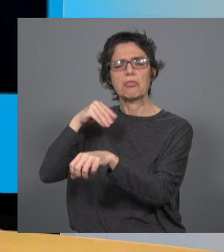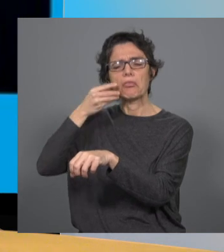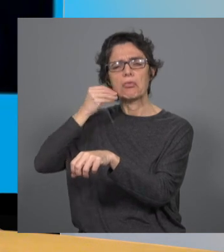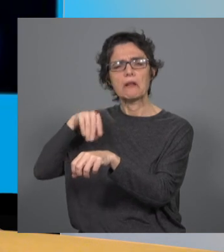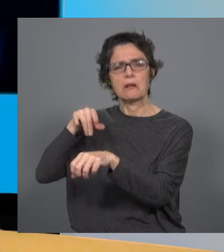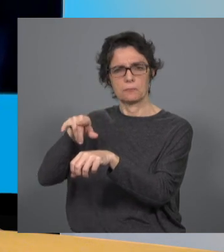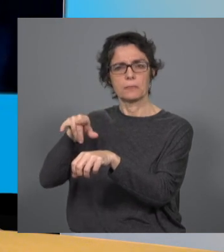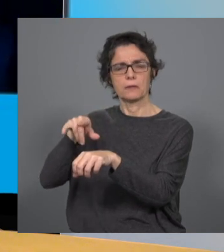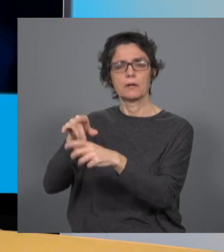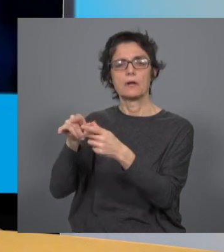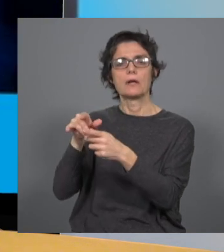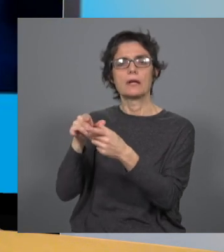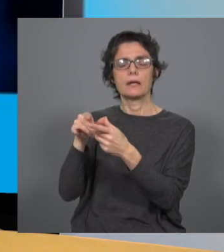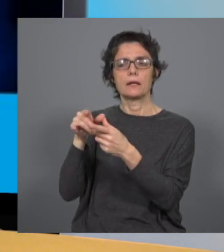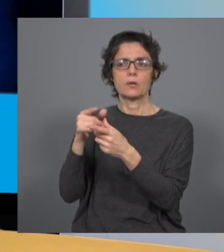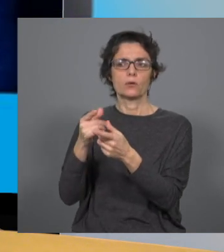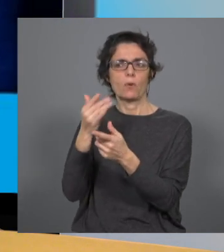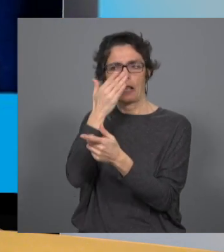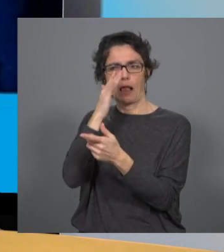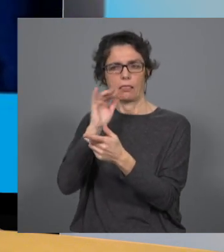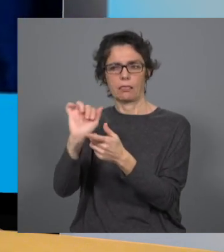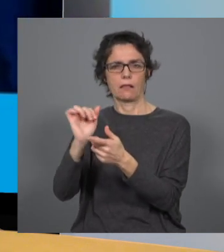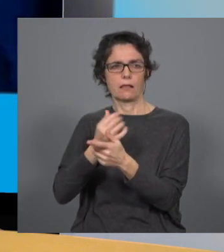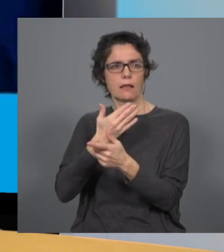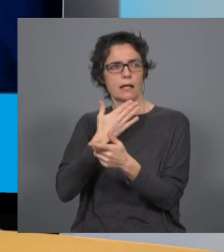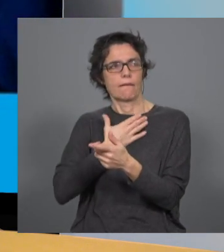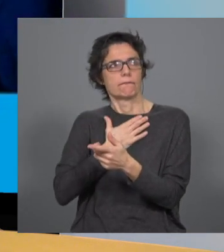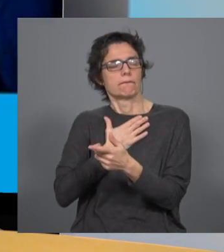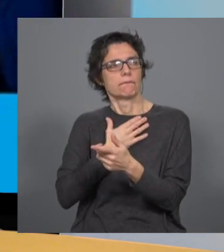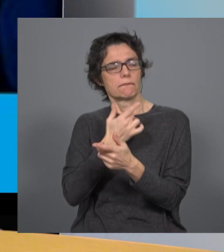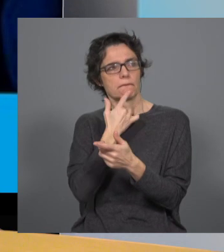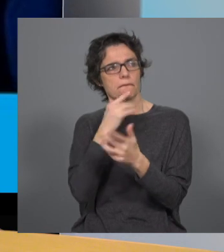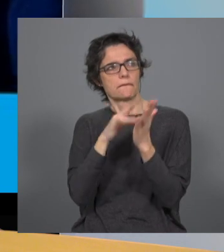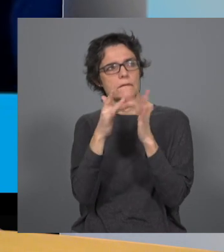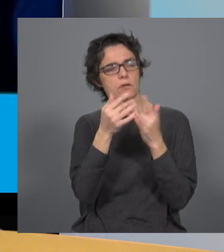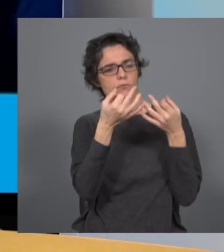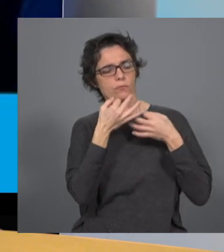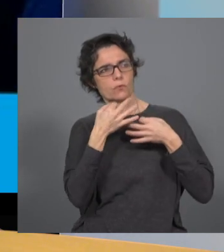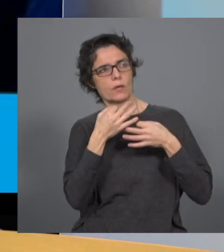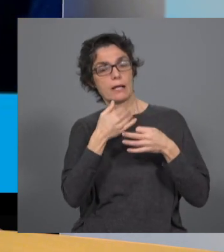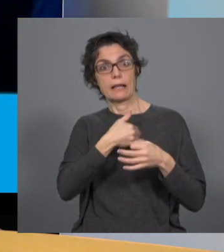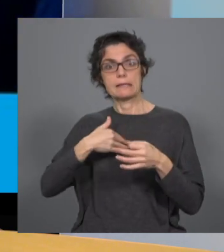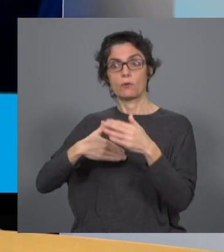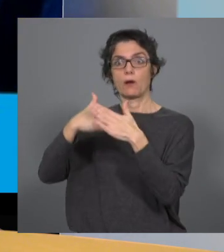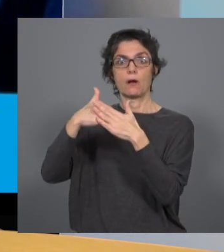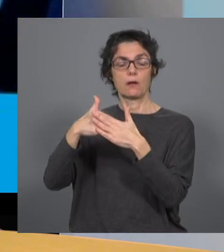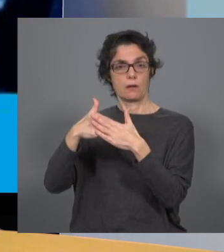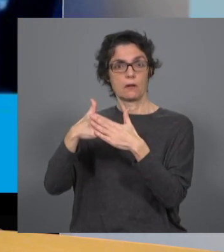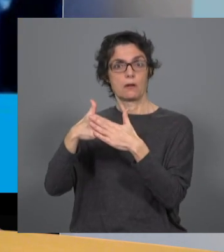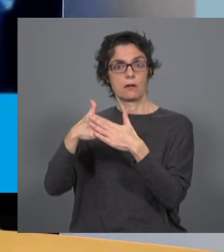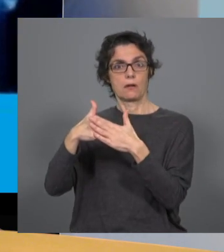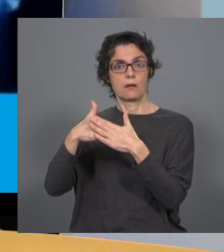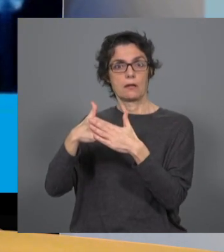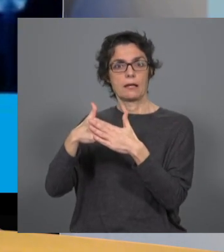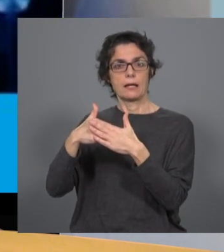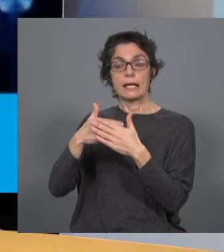do leproso em Jesus, que se quiseres podes curar-me, é curado, e aí